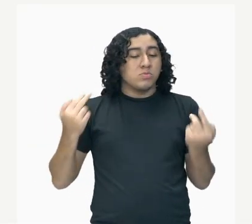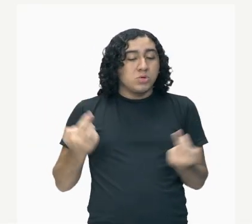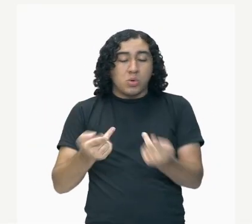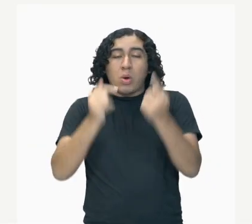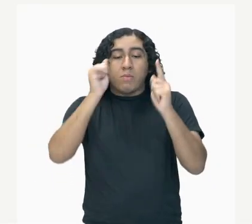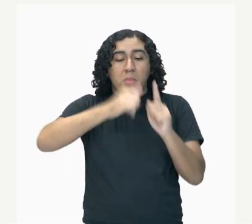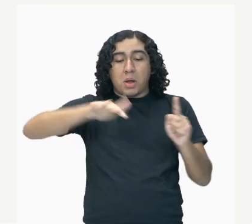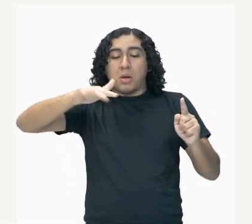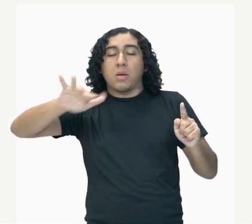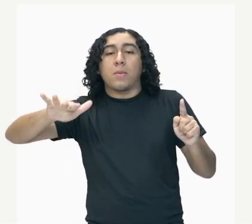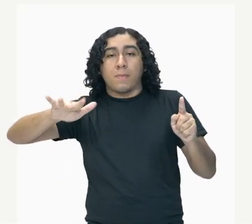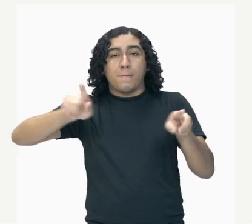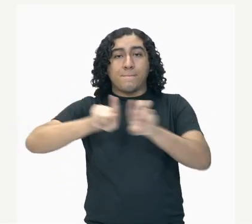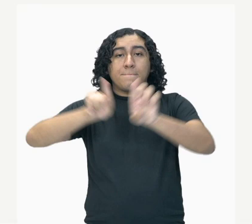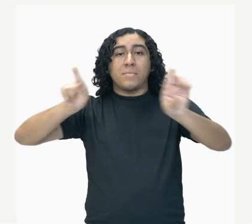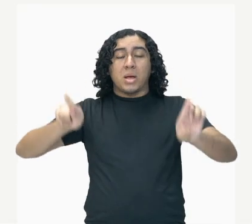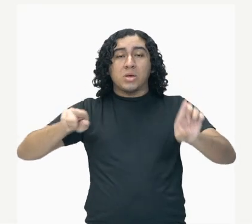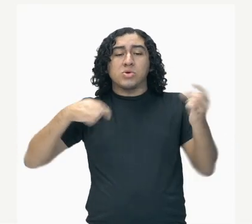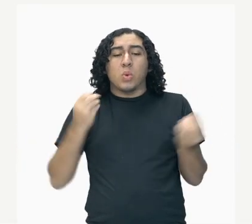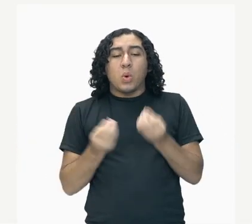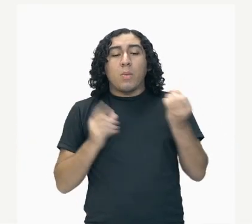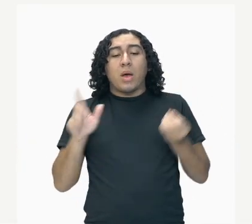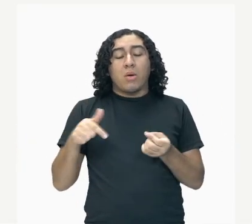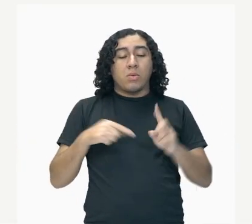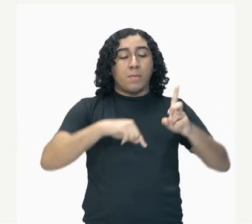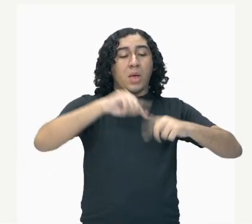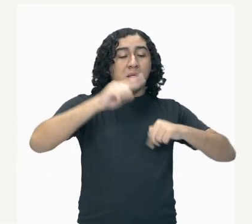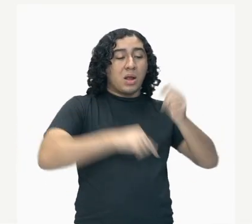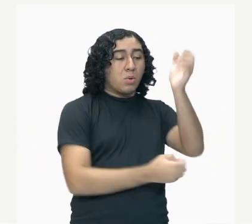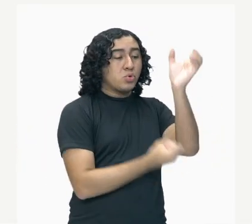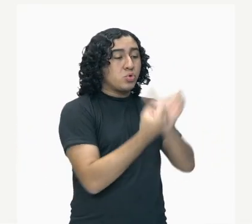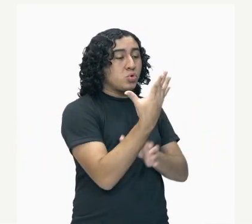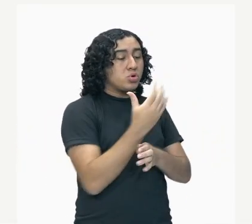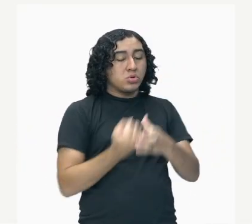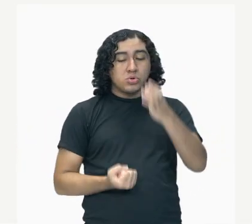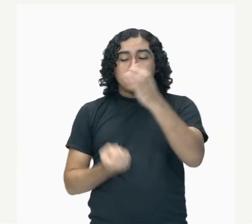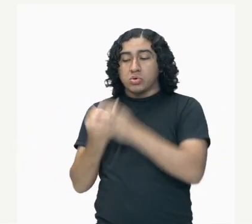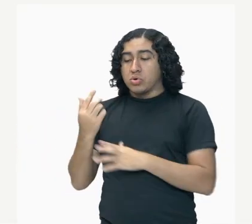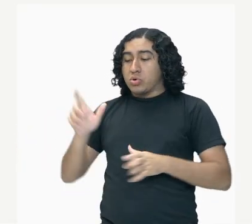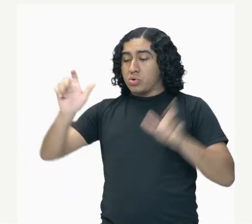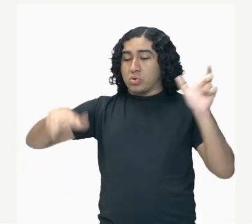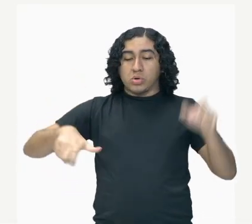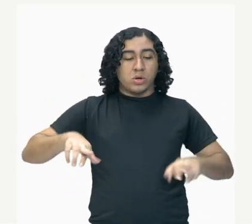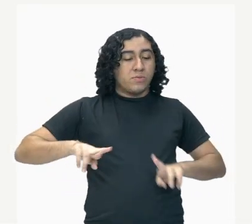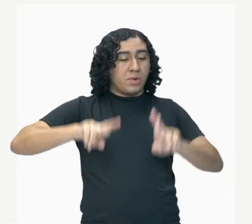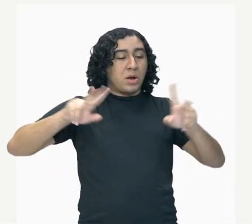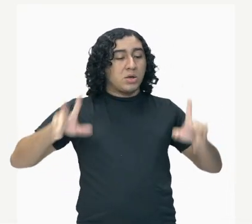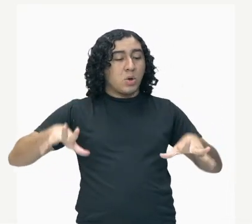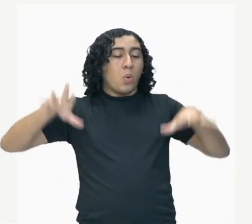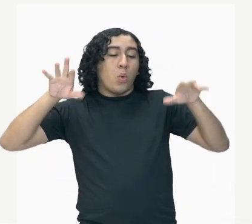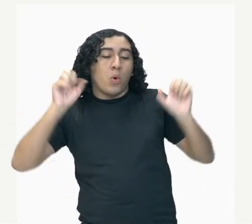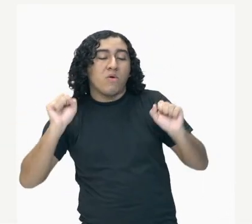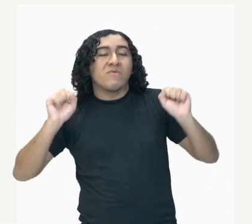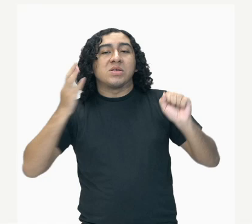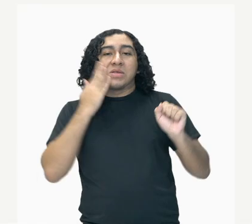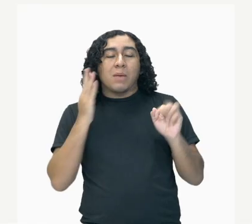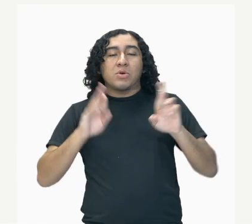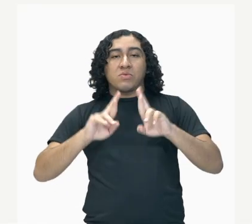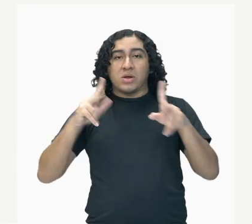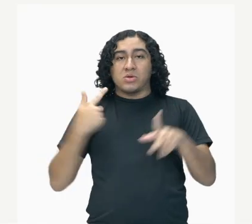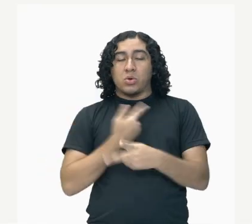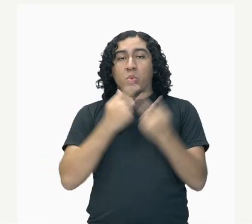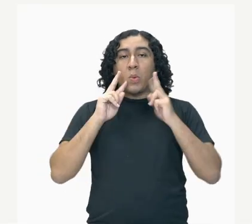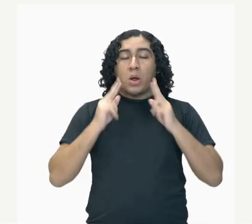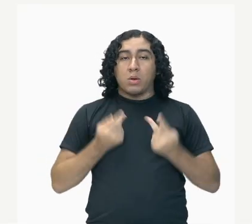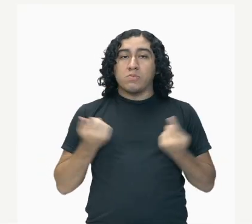ouvido é a mesma mas como eles são emitidos por instrumentos diferentes eles são sons diferentes e a gente consegue